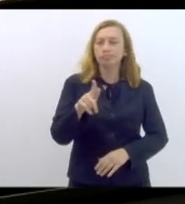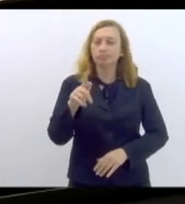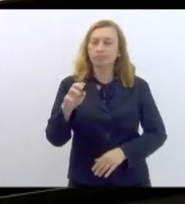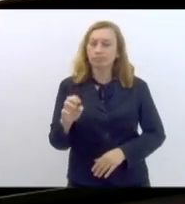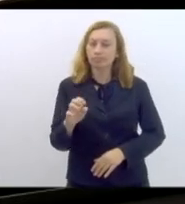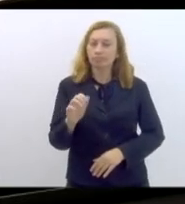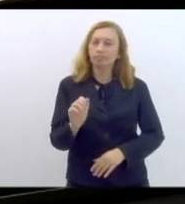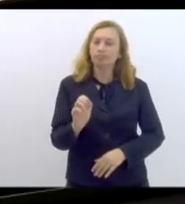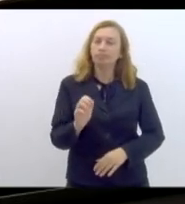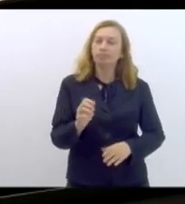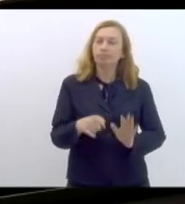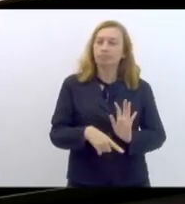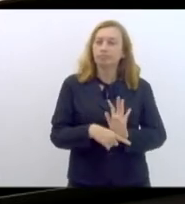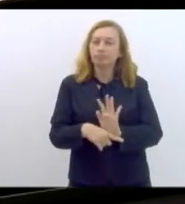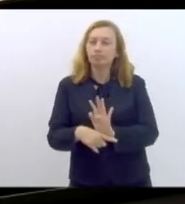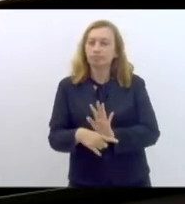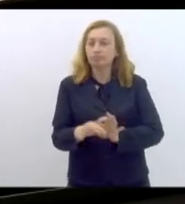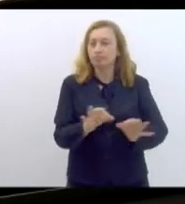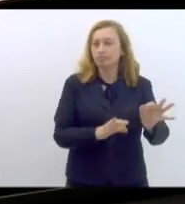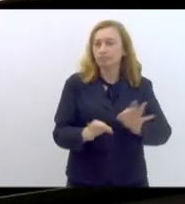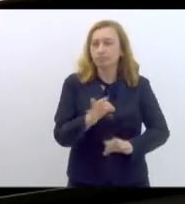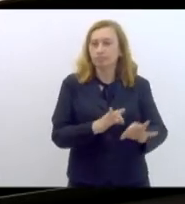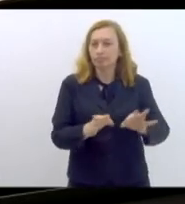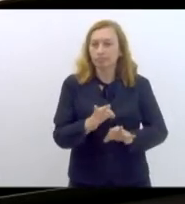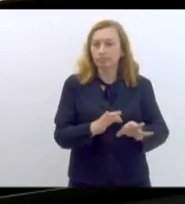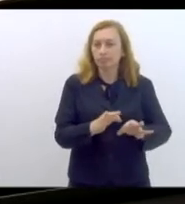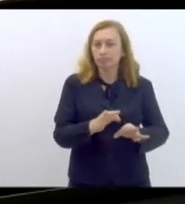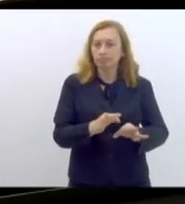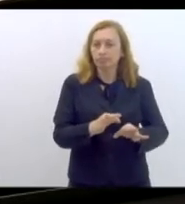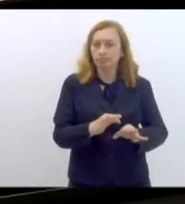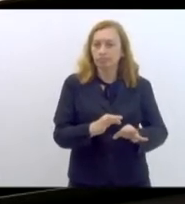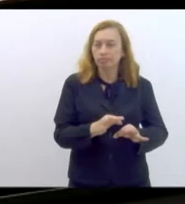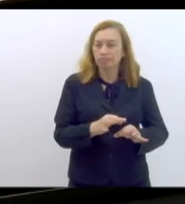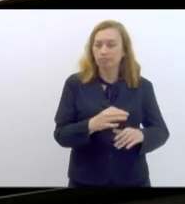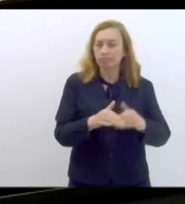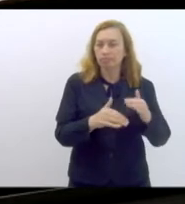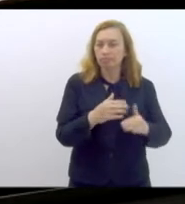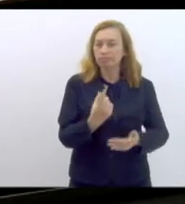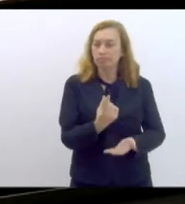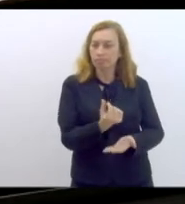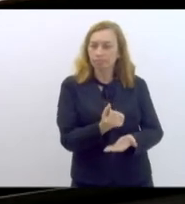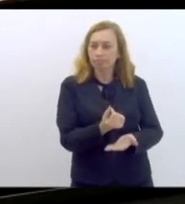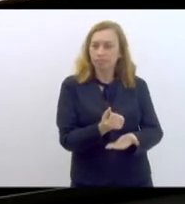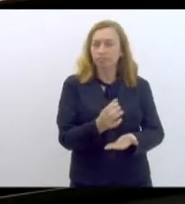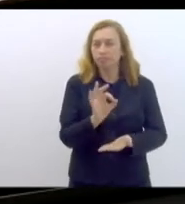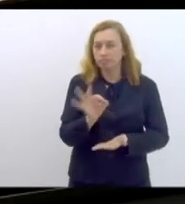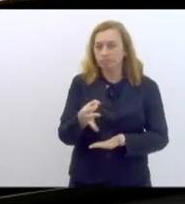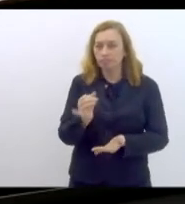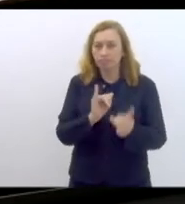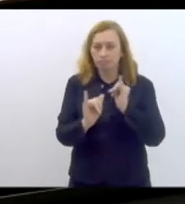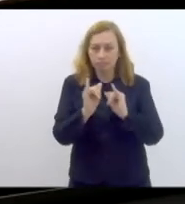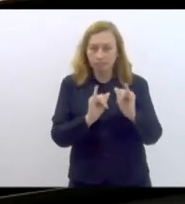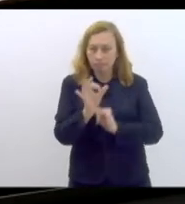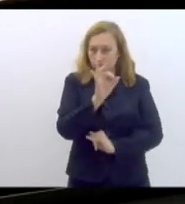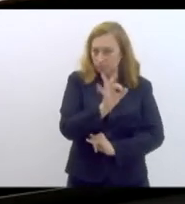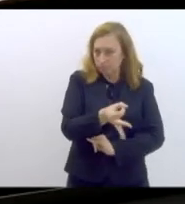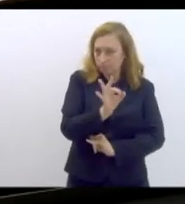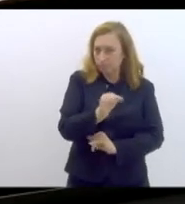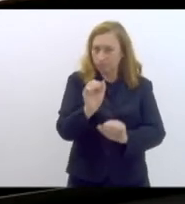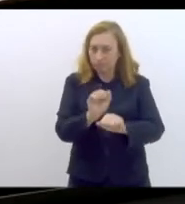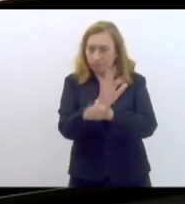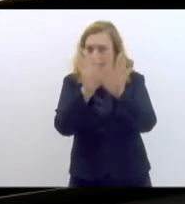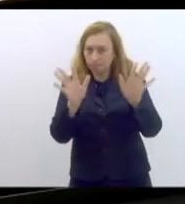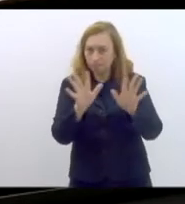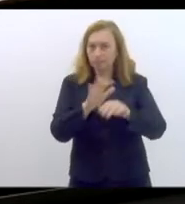eles colaboraram com a desorganização do fluxo de caixa. Eu acho que só para haver, de fato, uma informação correta, né,